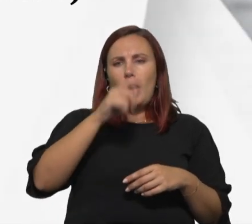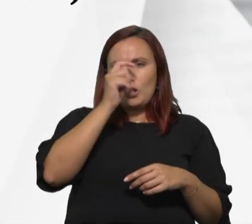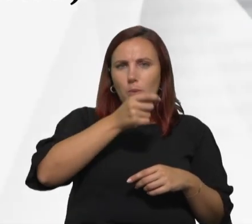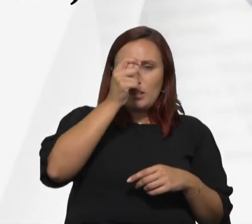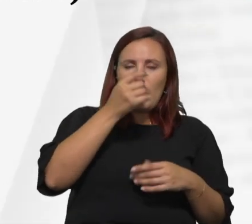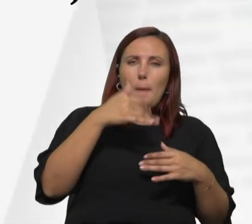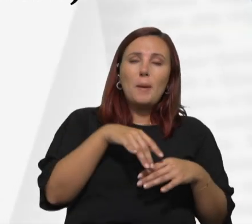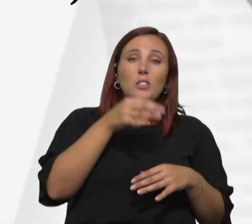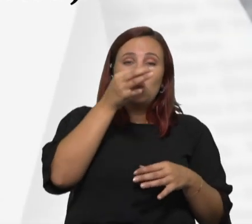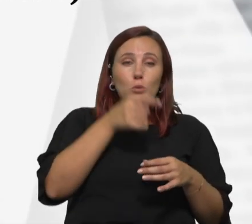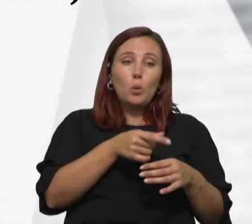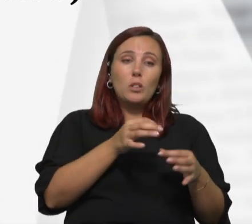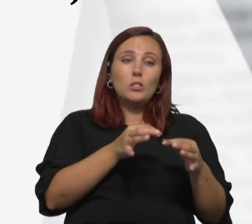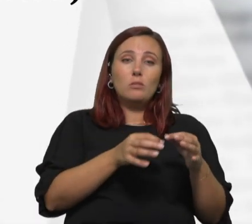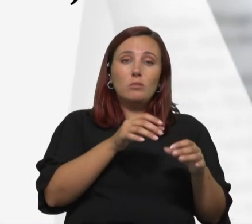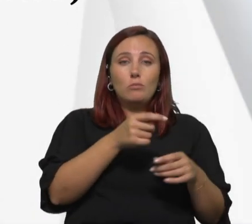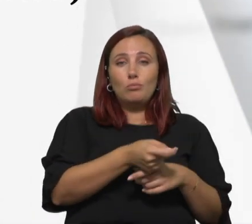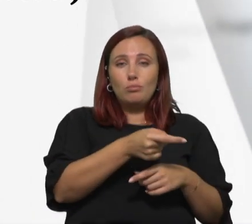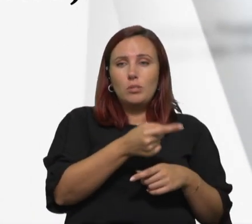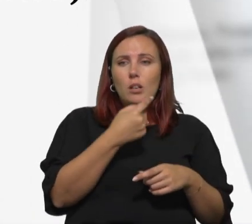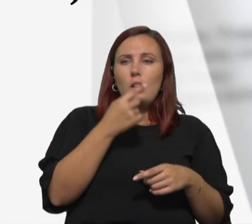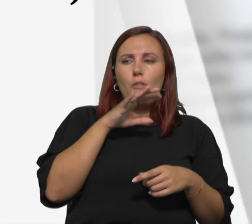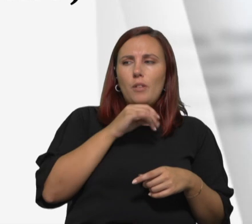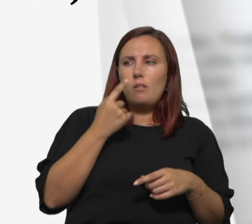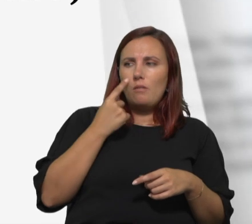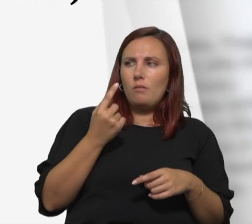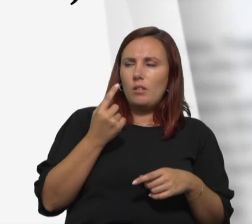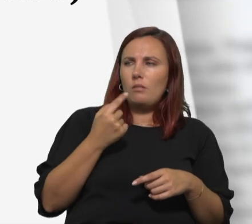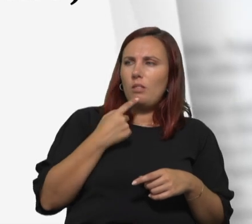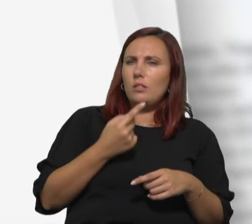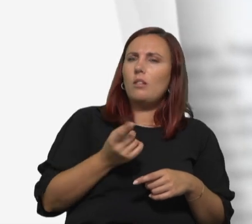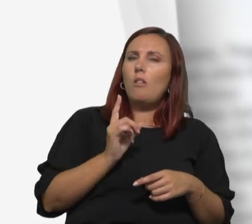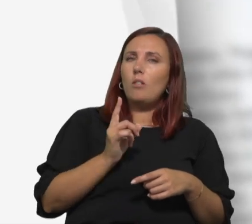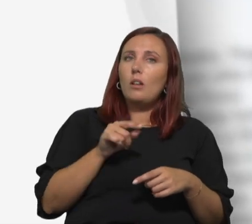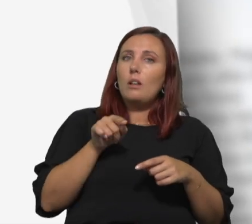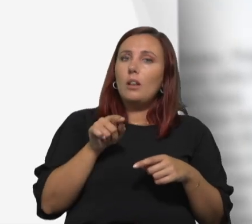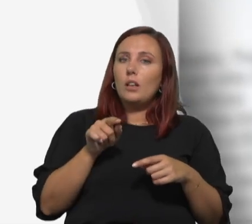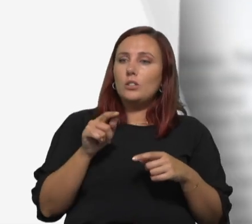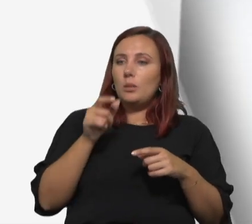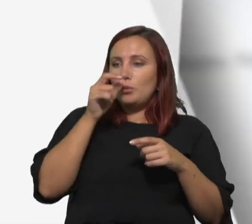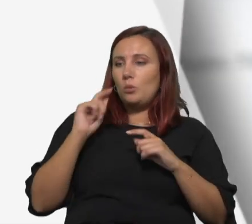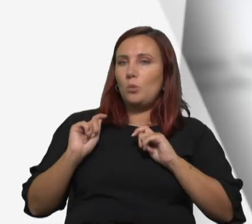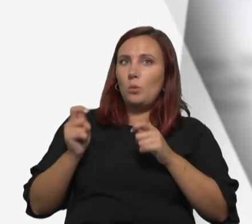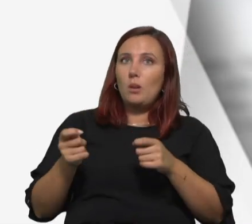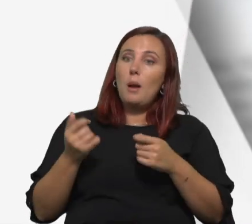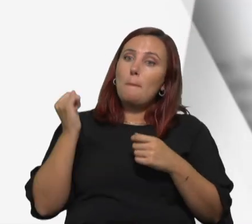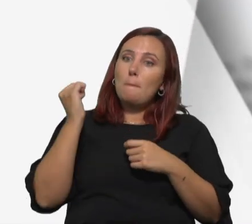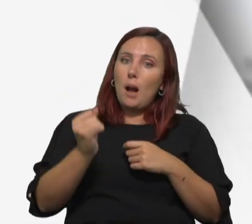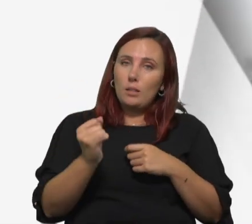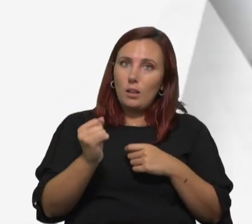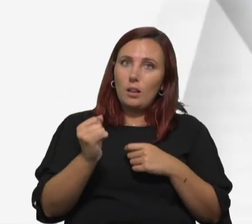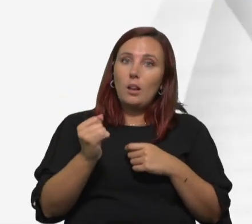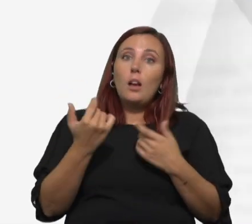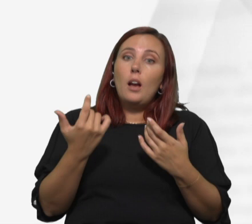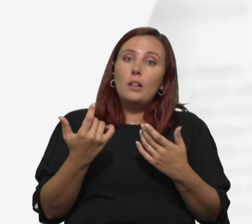os vinhateiros, ao verem o filho, disseram entre si: este é o herdeiro, matemo-lo e ficaremos